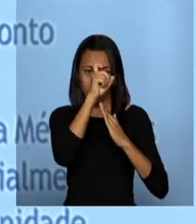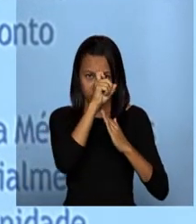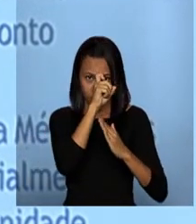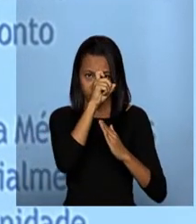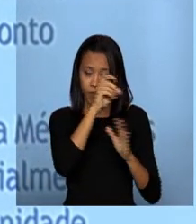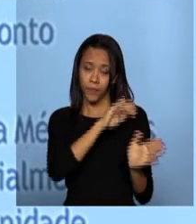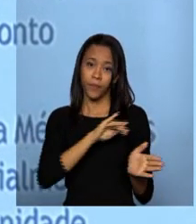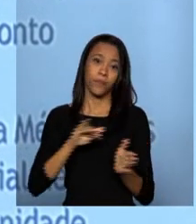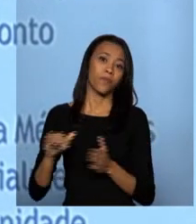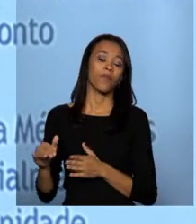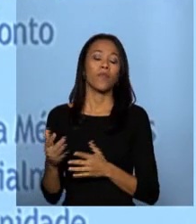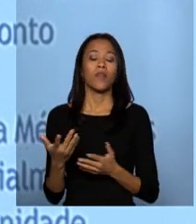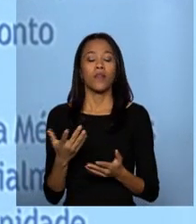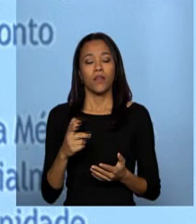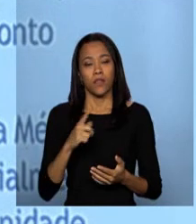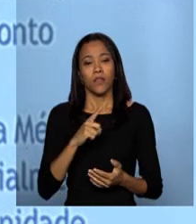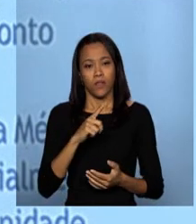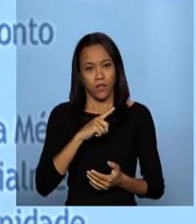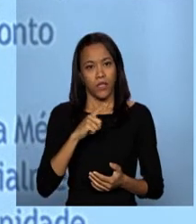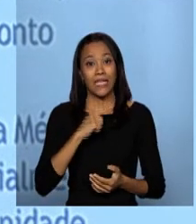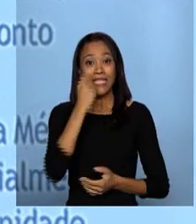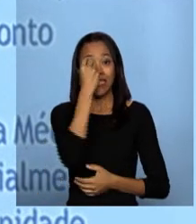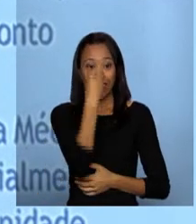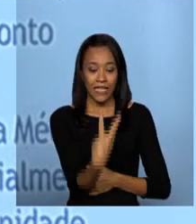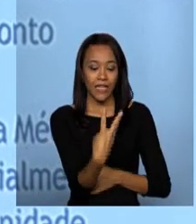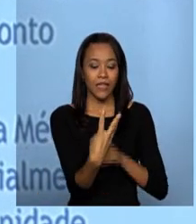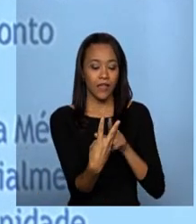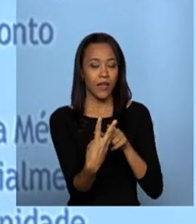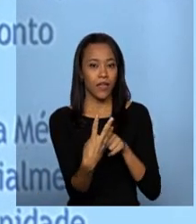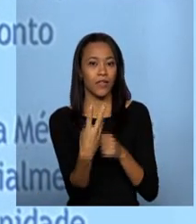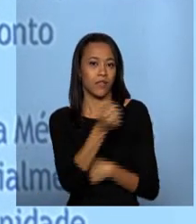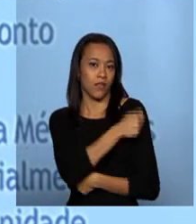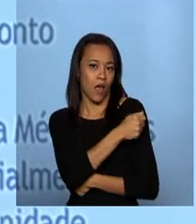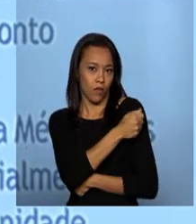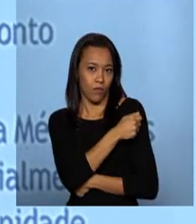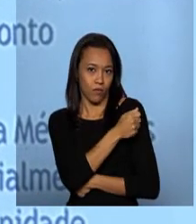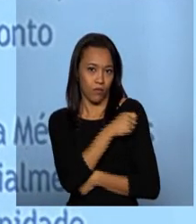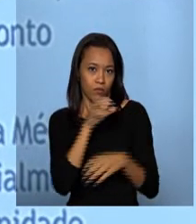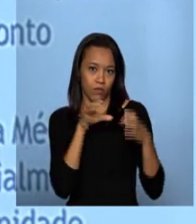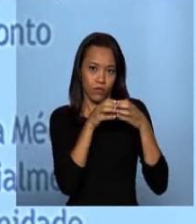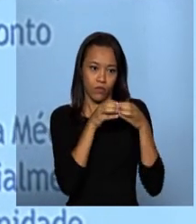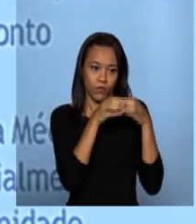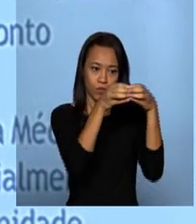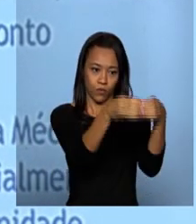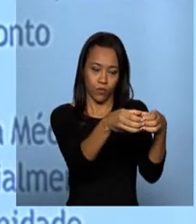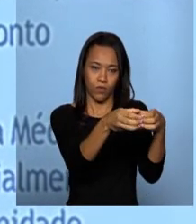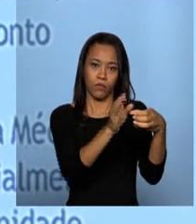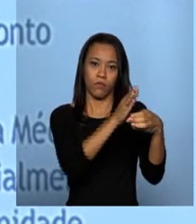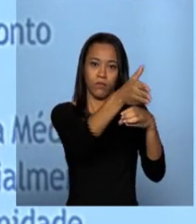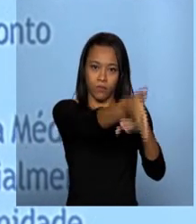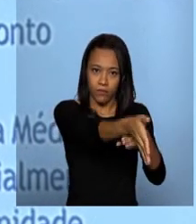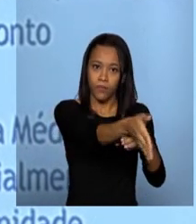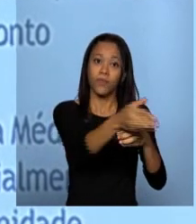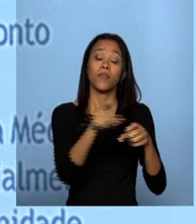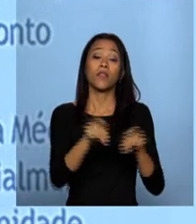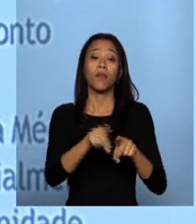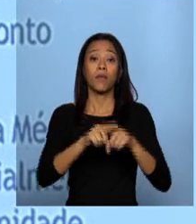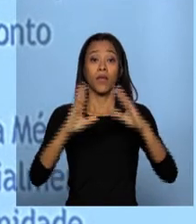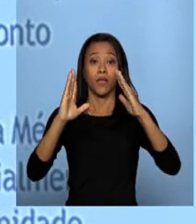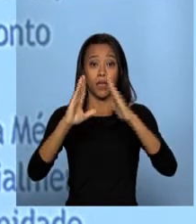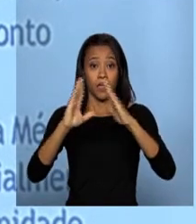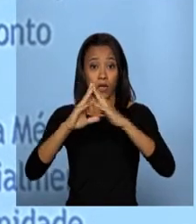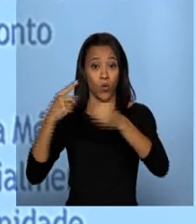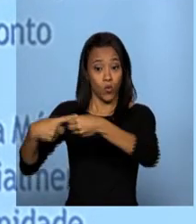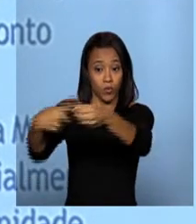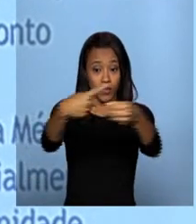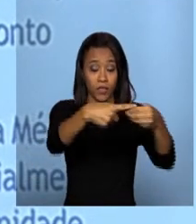A gente admite até 3 alunos por equipe de atenção básica. O município tem que ter leitos de urgência e